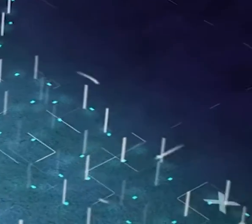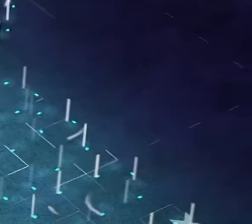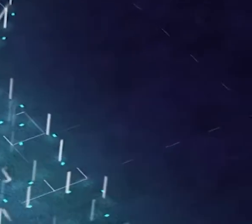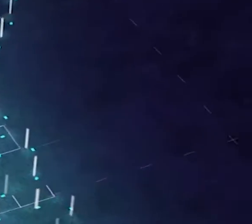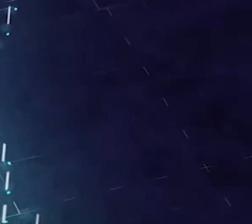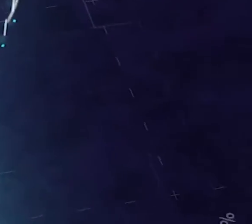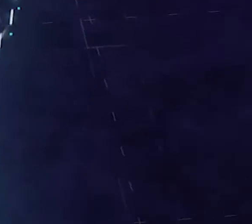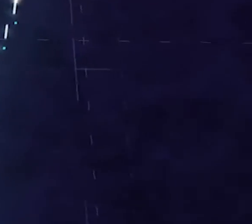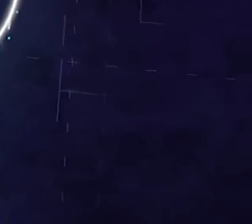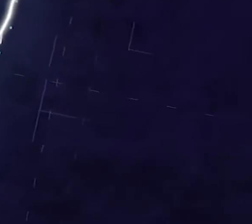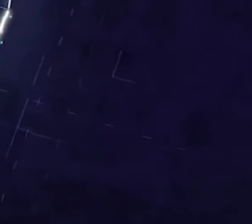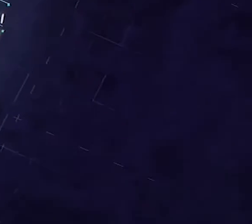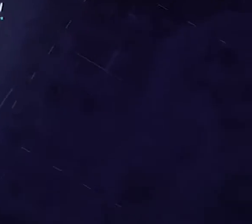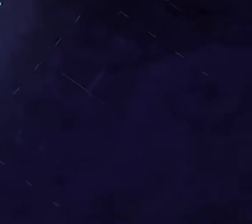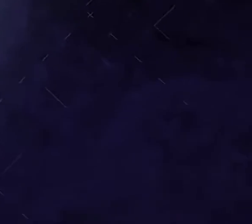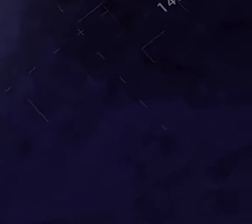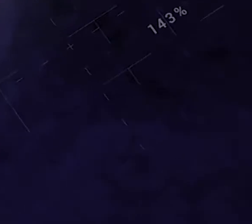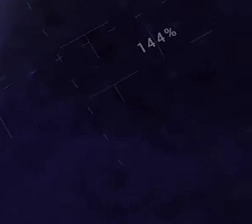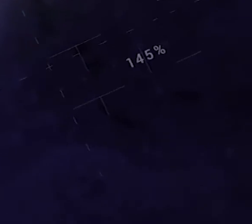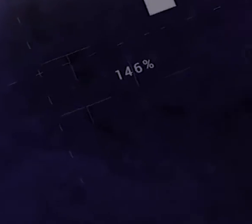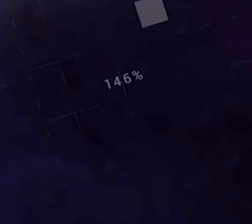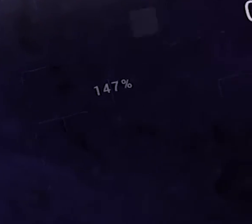E aí